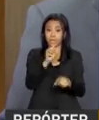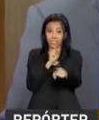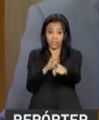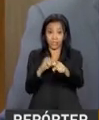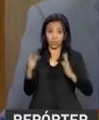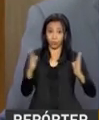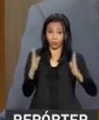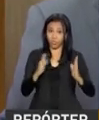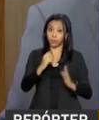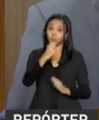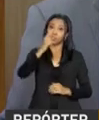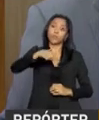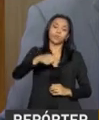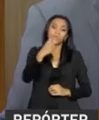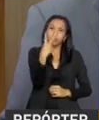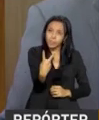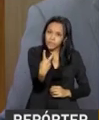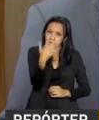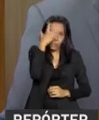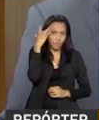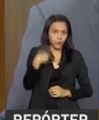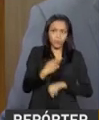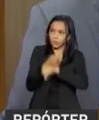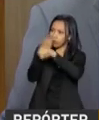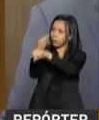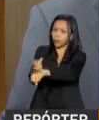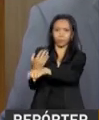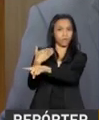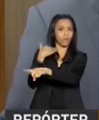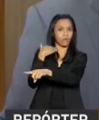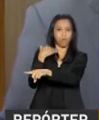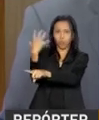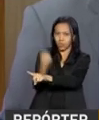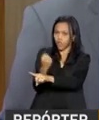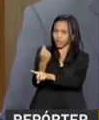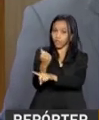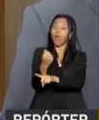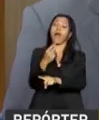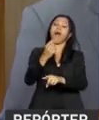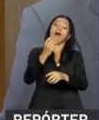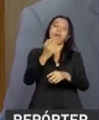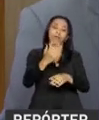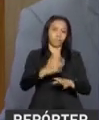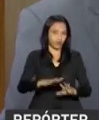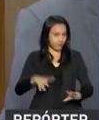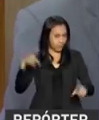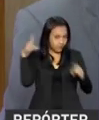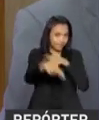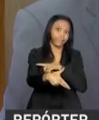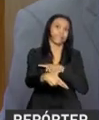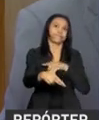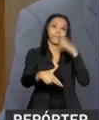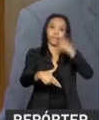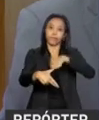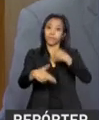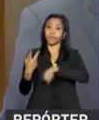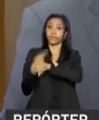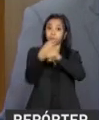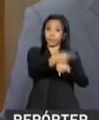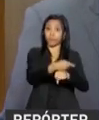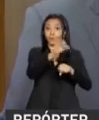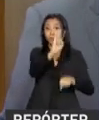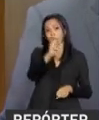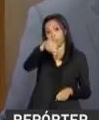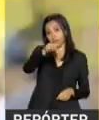não compareceu ao banco para fazer a fé de vida e desbloquear o seu pagamento, aí sim o benefício é suspenso, aí ela teria que ir para uma agência do INSS